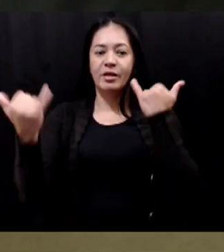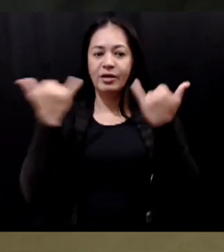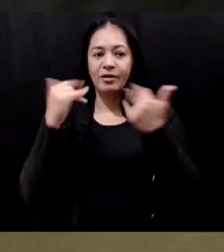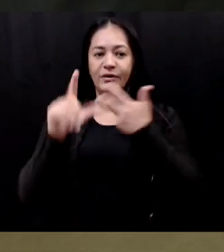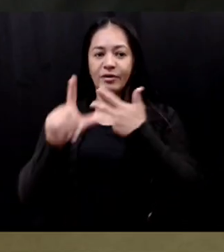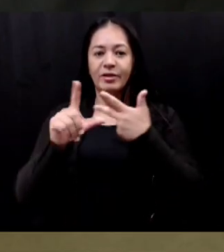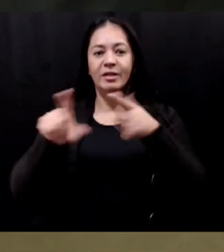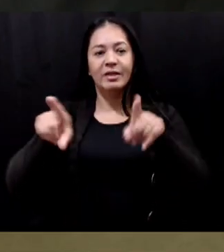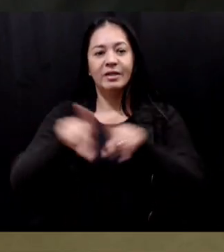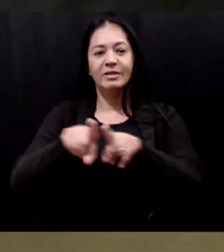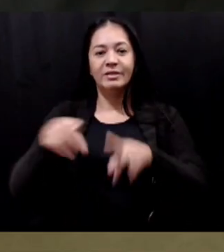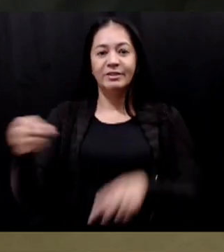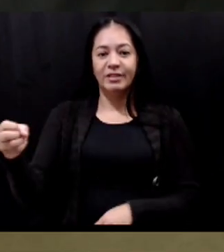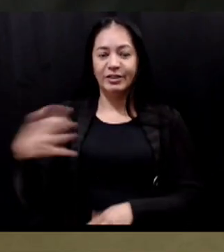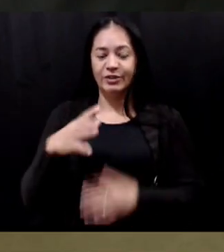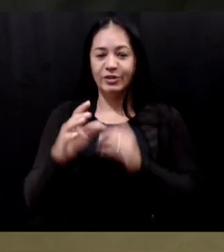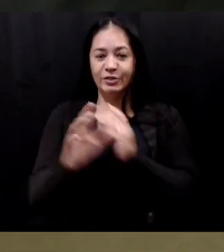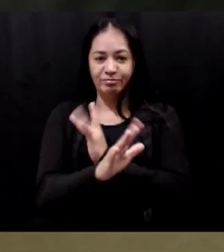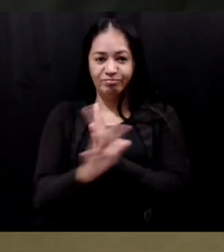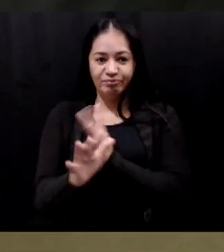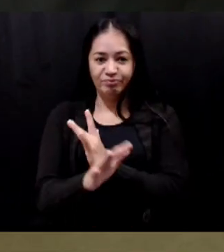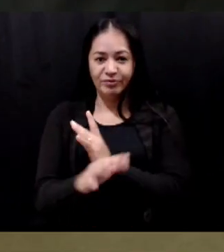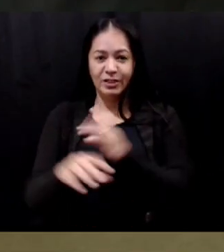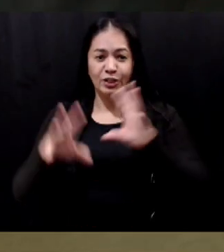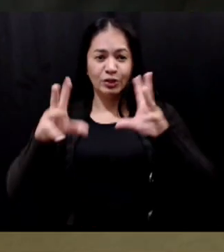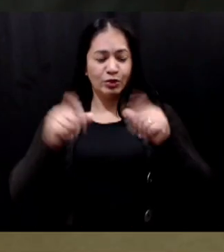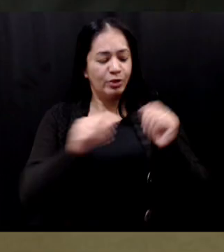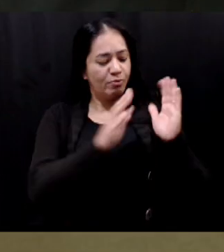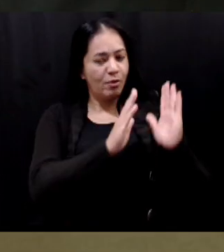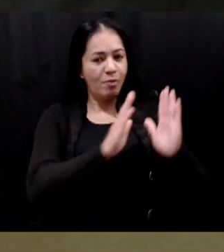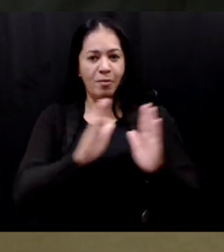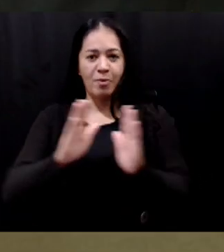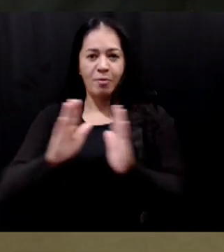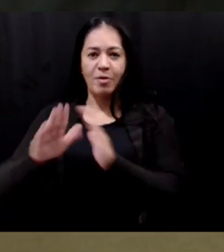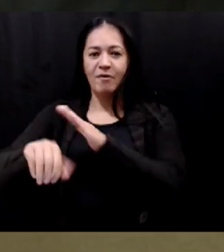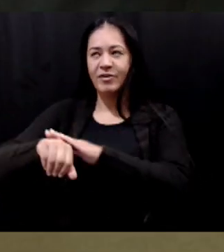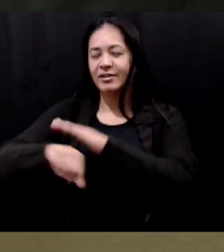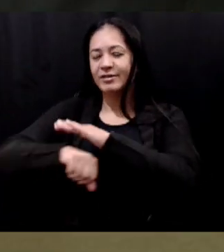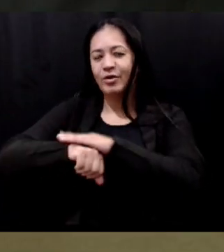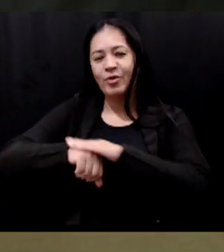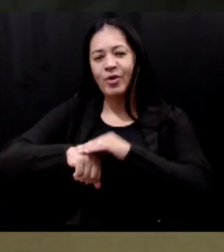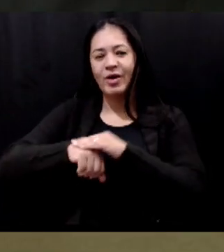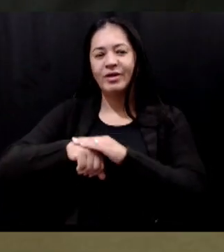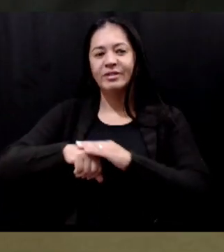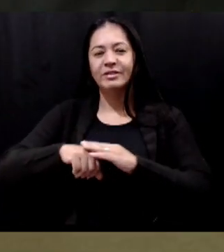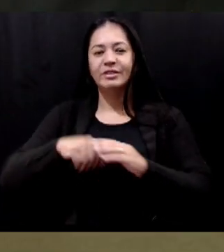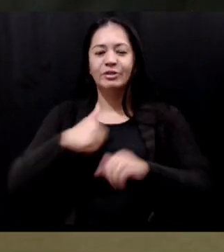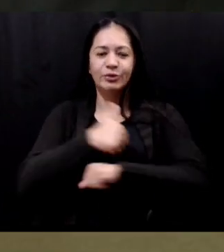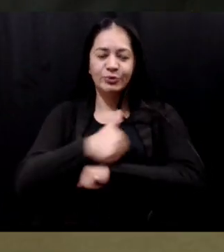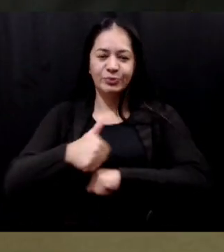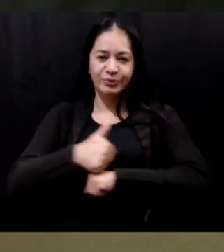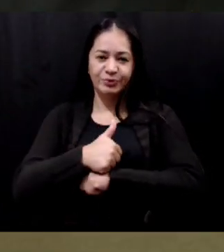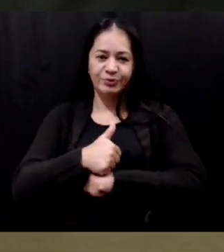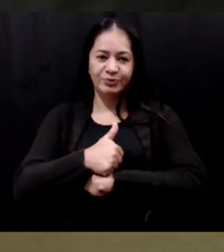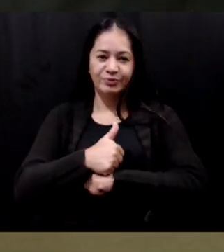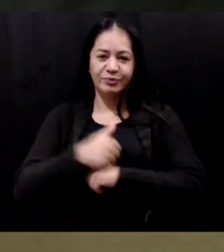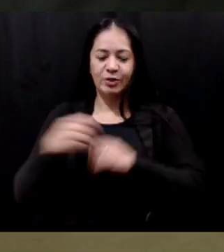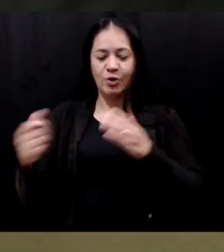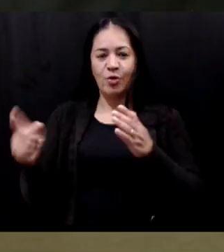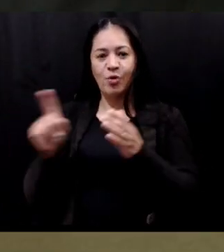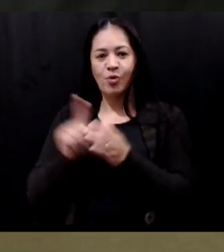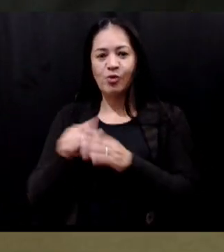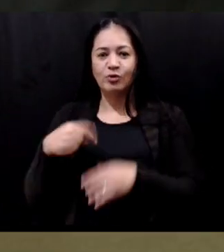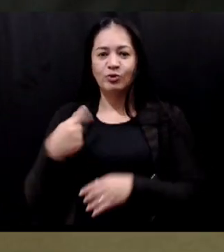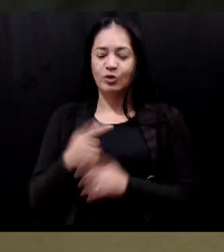nossa metrópole, e toda a programação feita com muito carinho e por profissionais que compõem aí a nossa equipe do Grupo